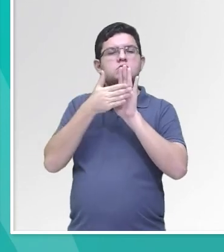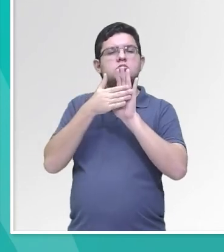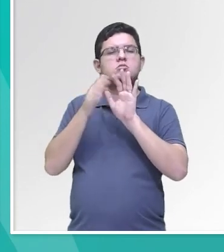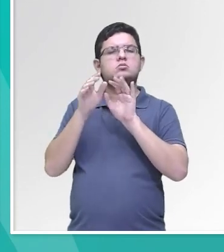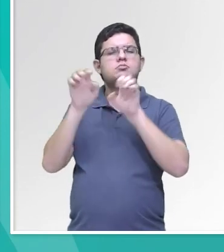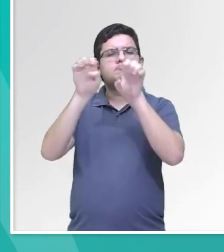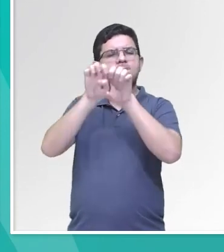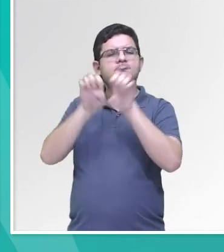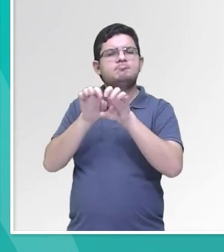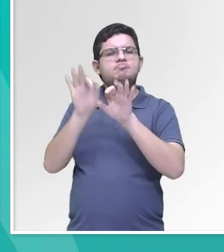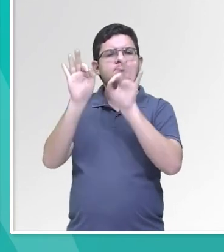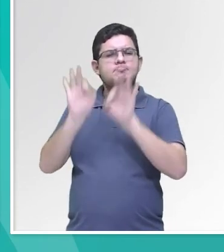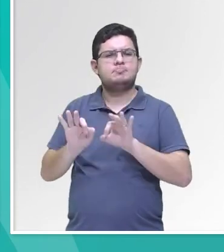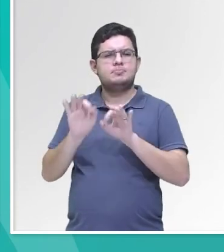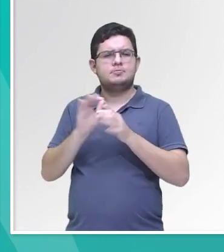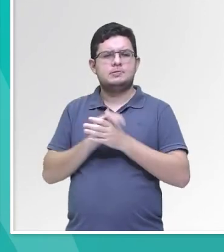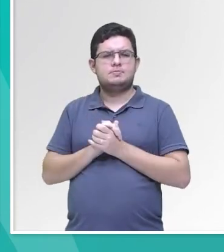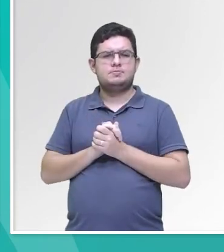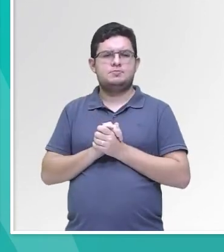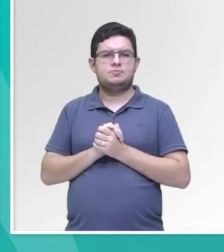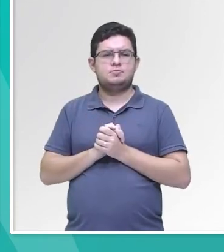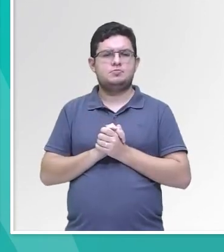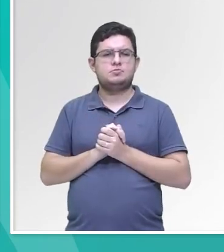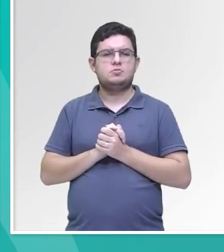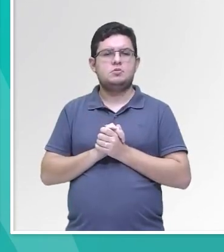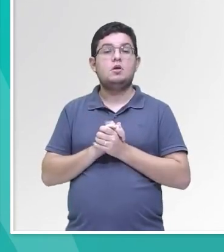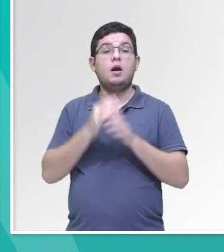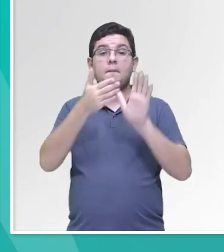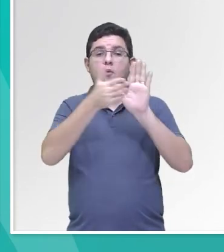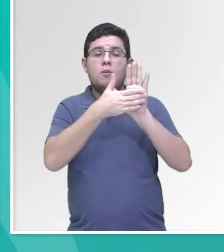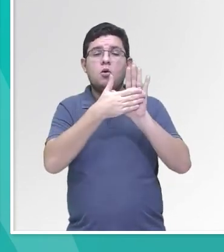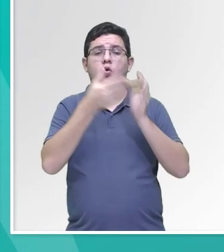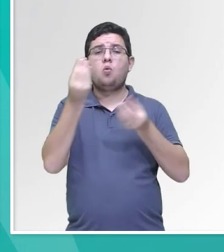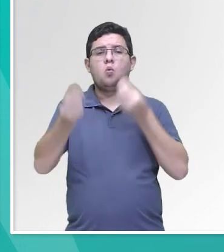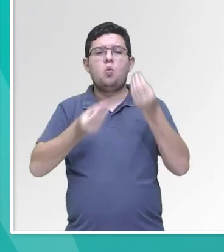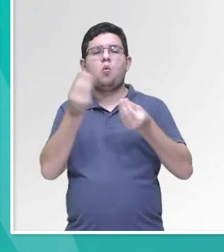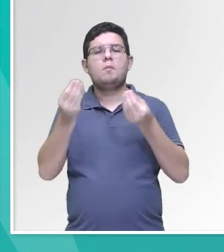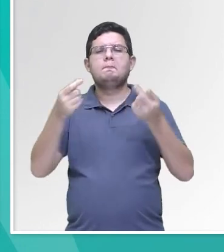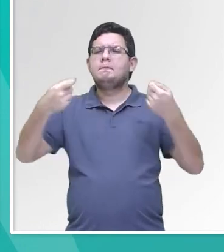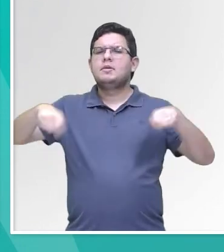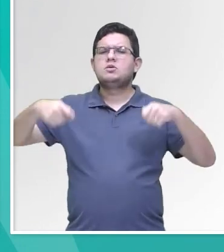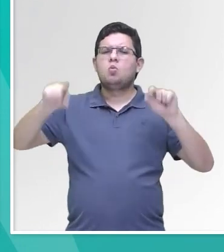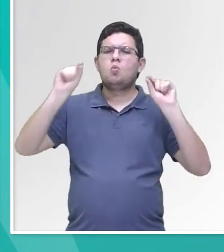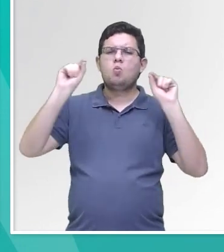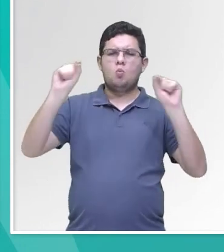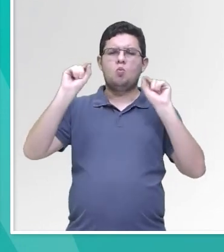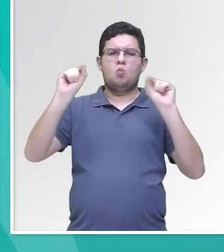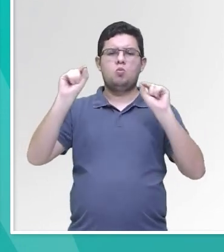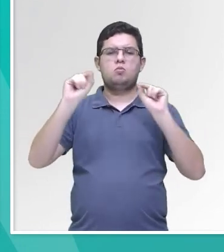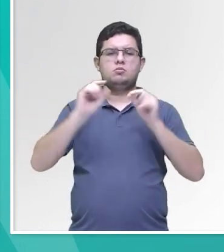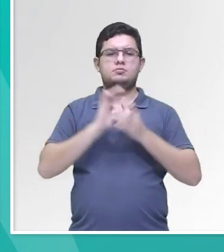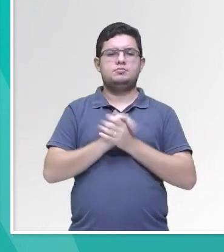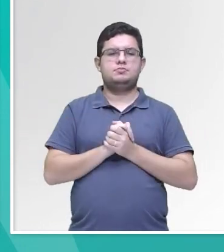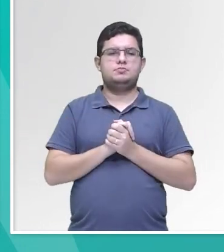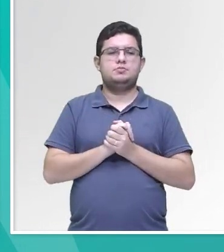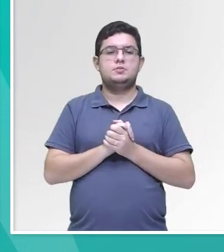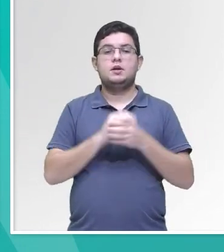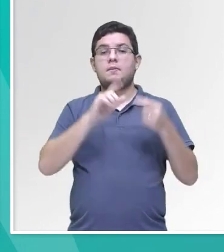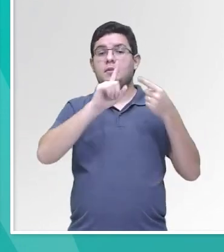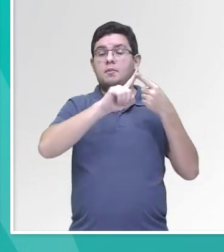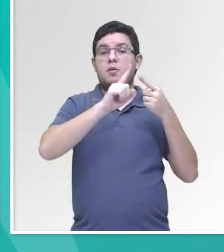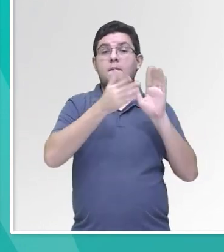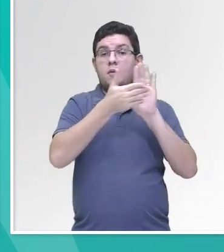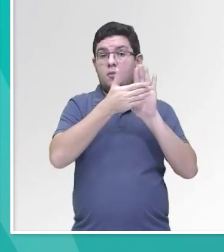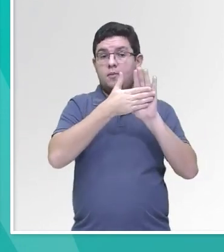vai mostrar para vocês agora. Olha só, a proposta de intervenção tem que ter um quê? Qual é a proposta? Então, a primeira proposta dele